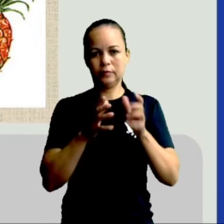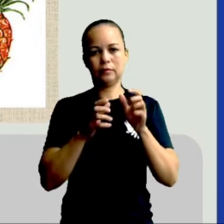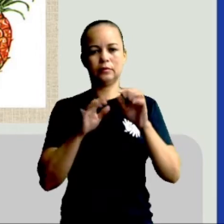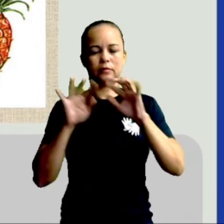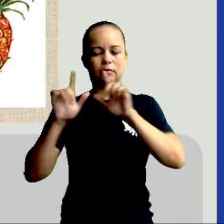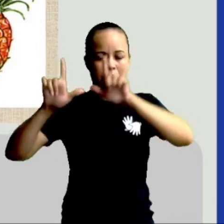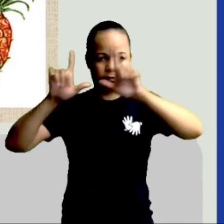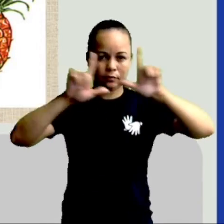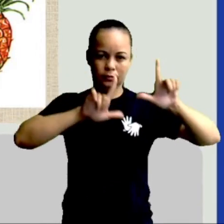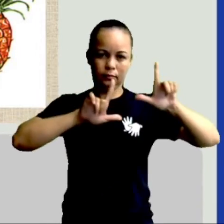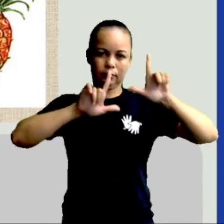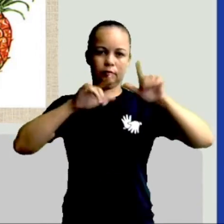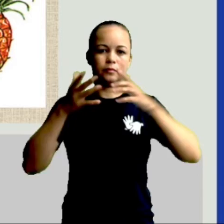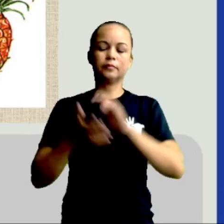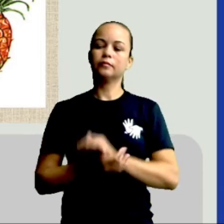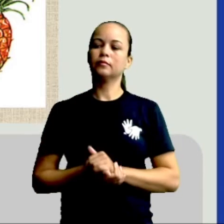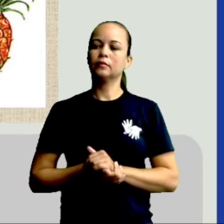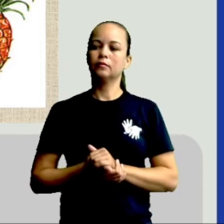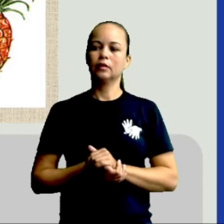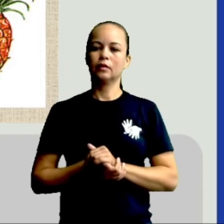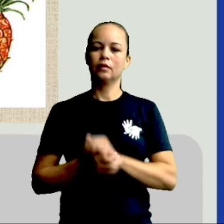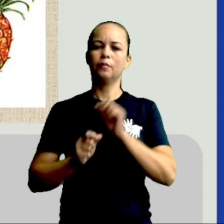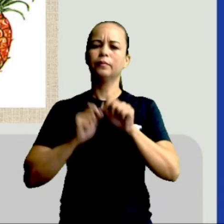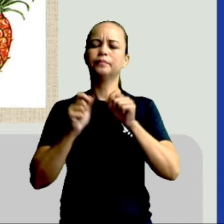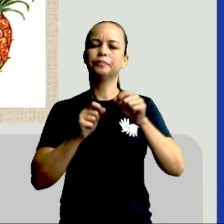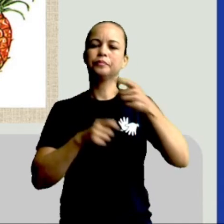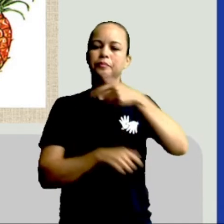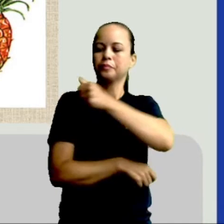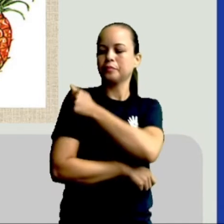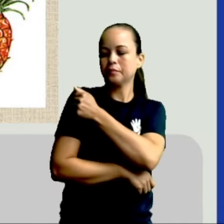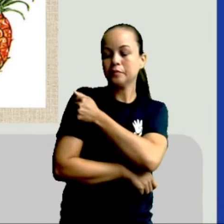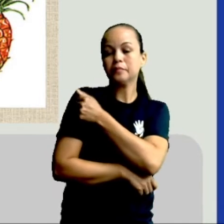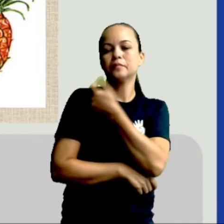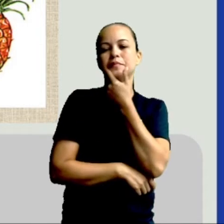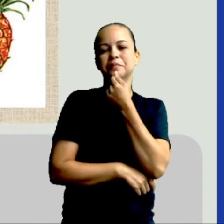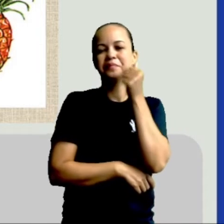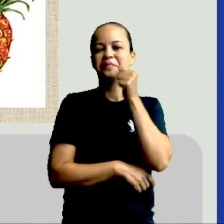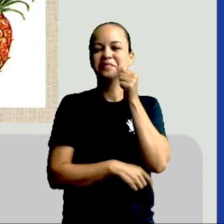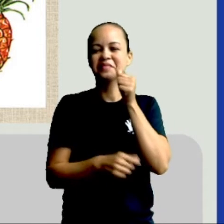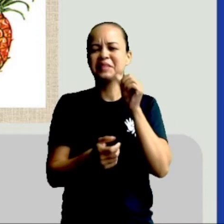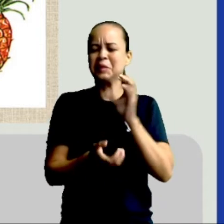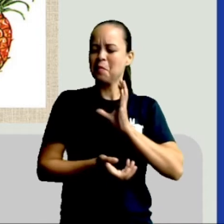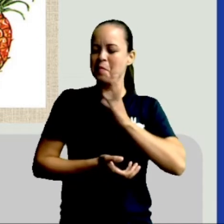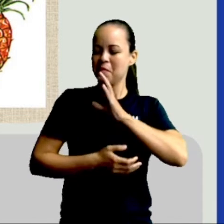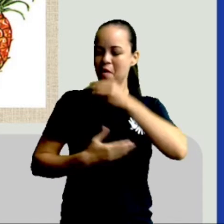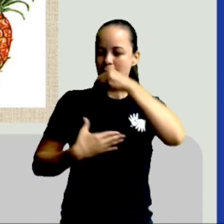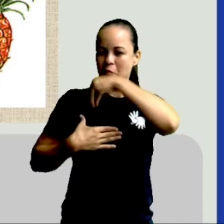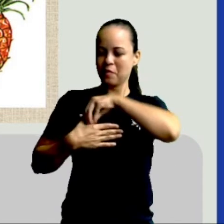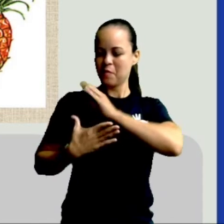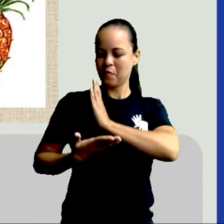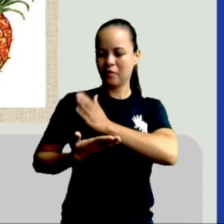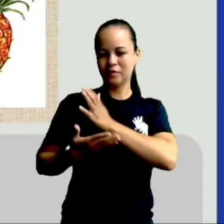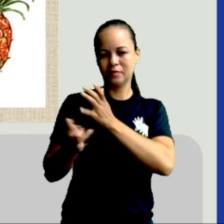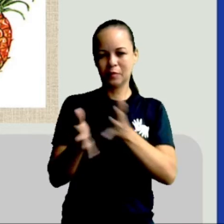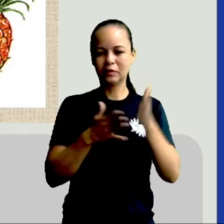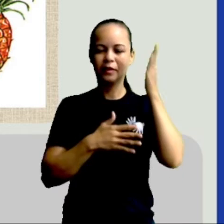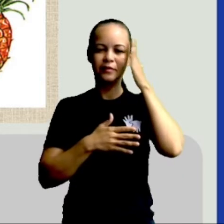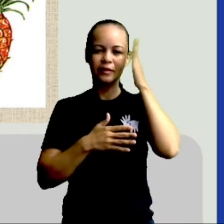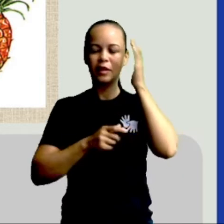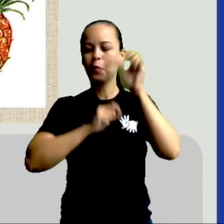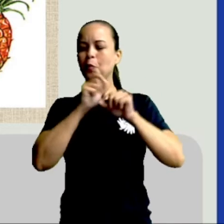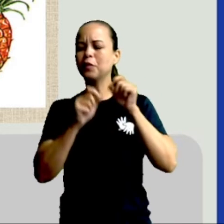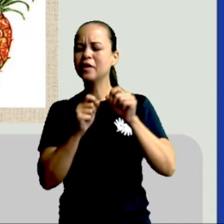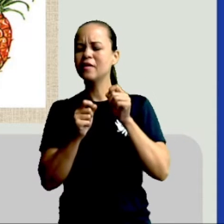favor, produção, para que esse aluno possa saber, para que esse Paquito, para que essa Paquita, para que esse monstrinho do meu coração possa entender o que seria o